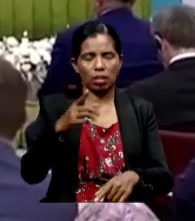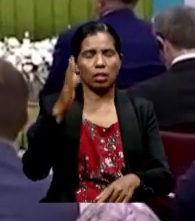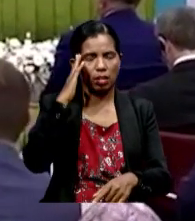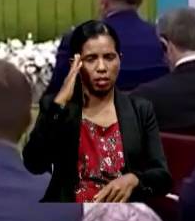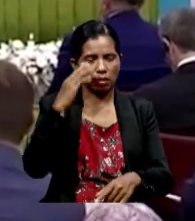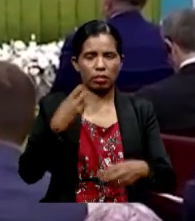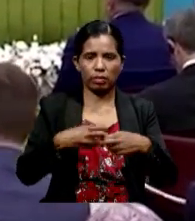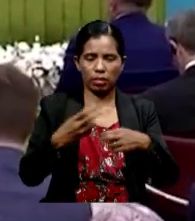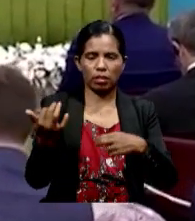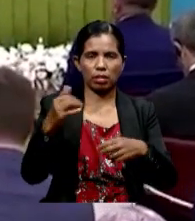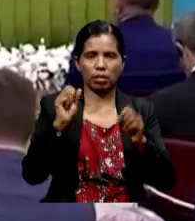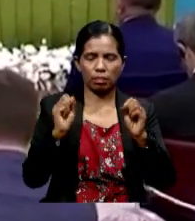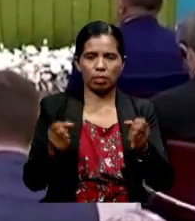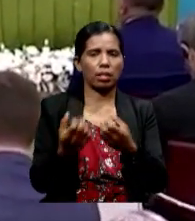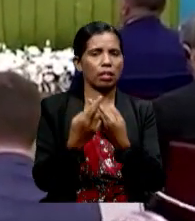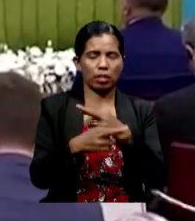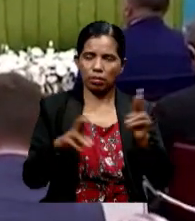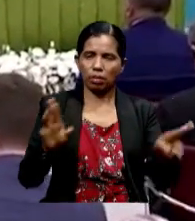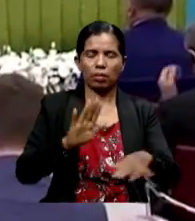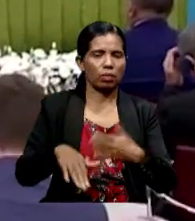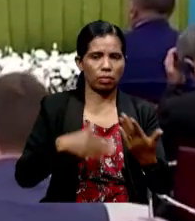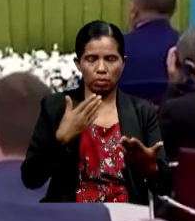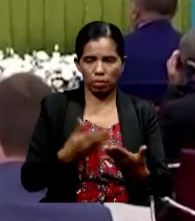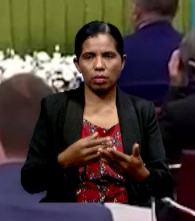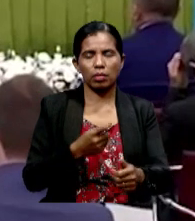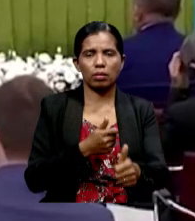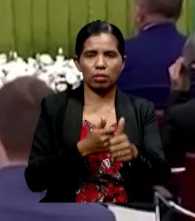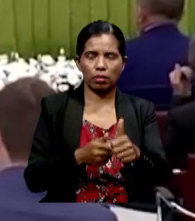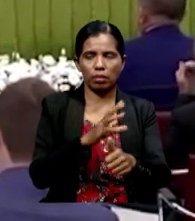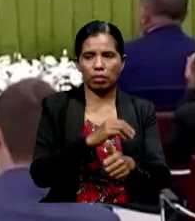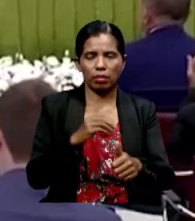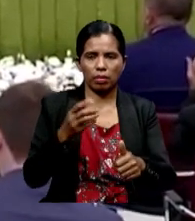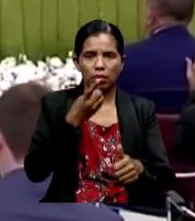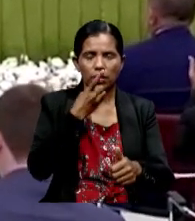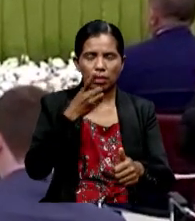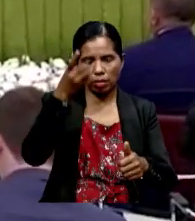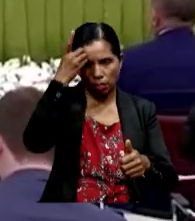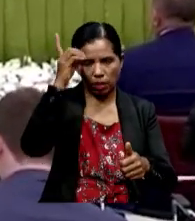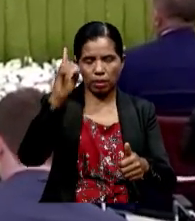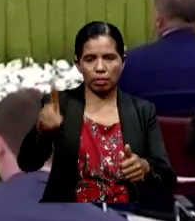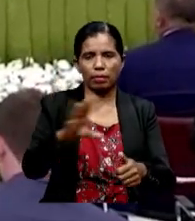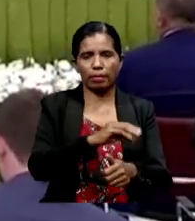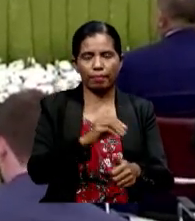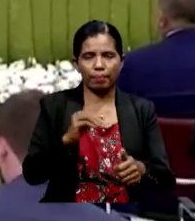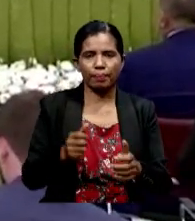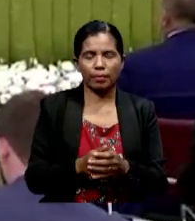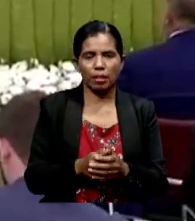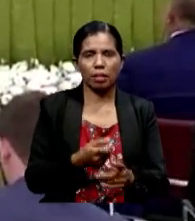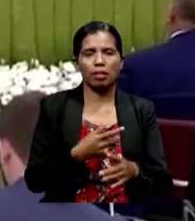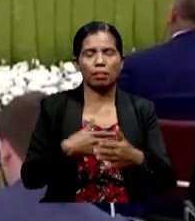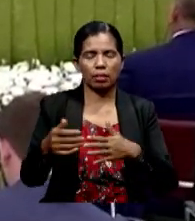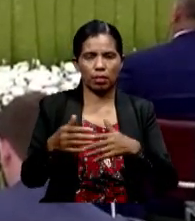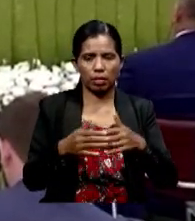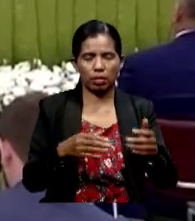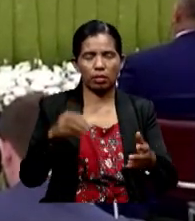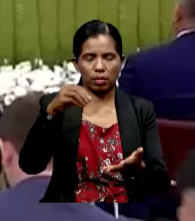crise Síria bele resolve total li usi meus político no diplomático li usi diálogo intra sírio conforme previsto